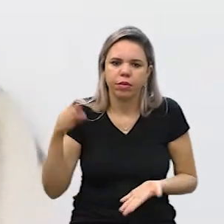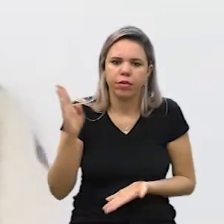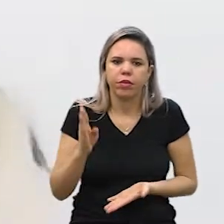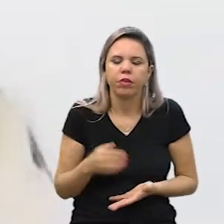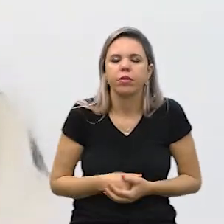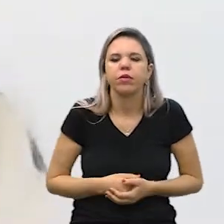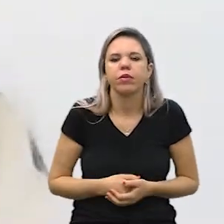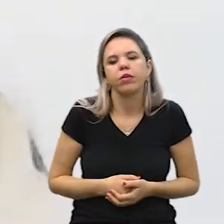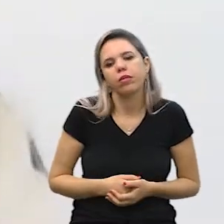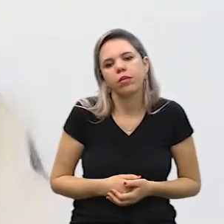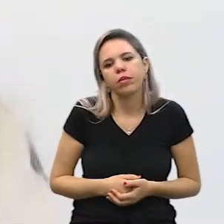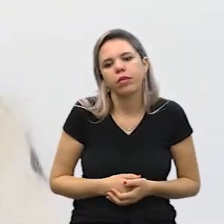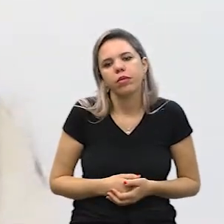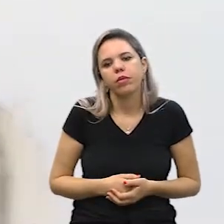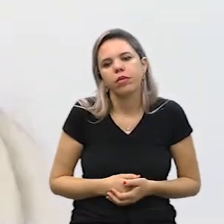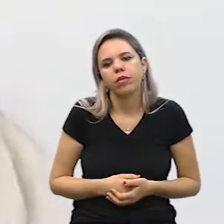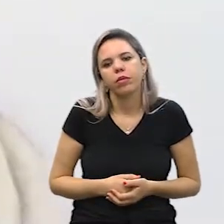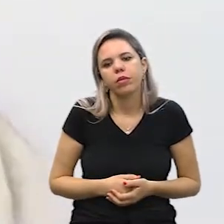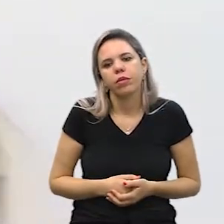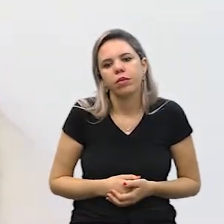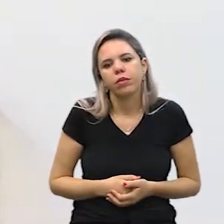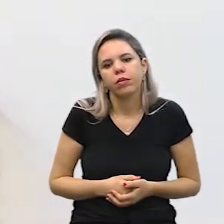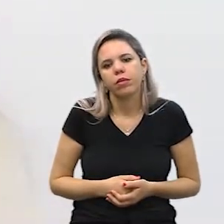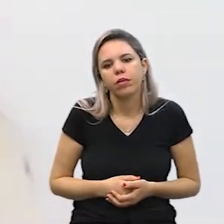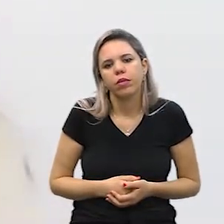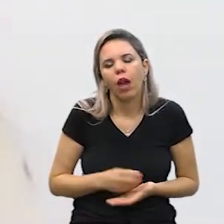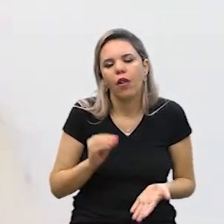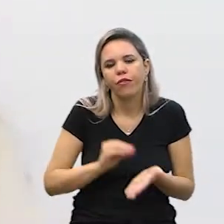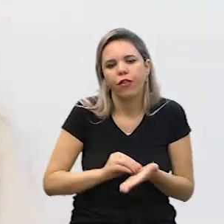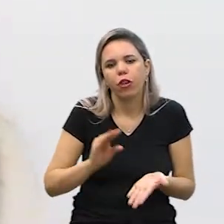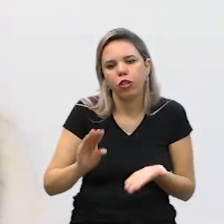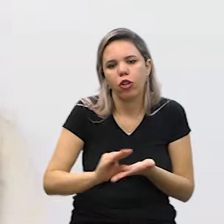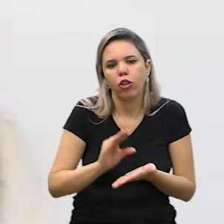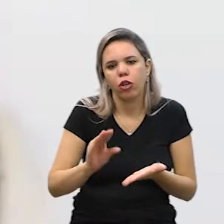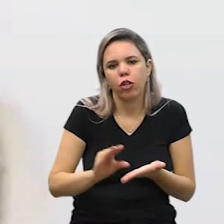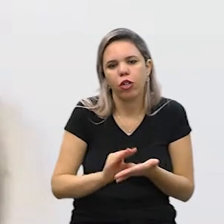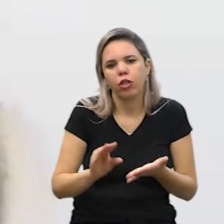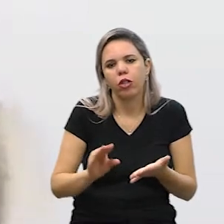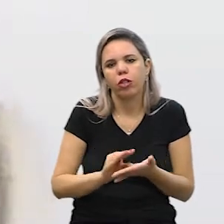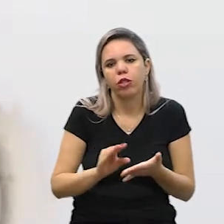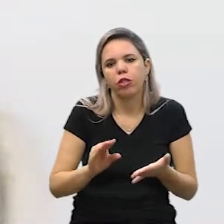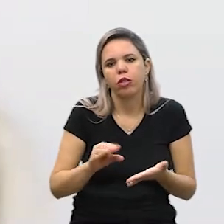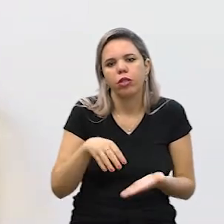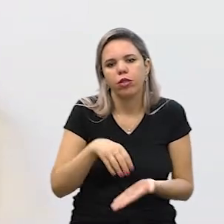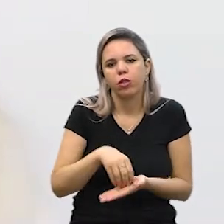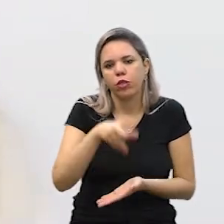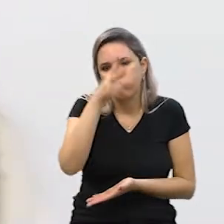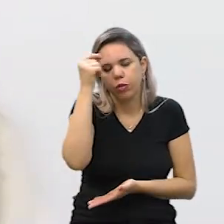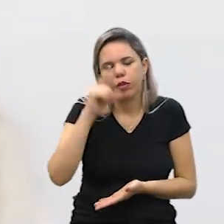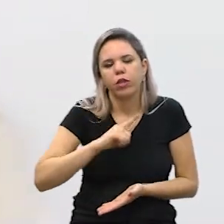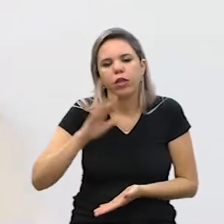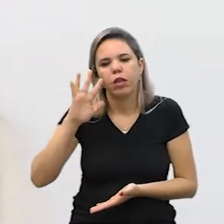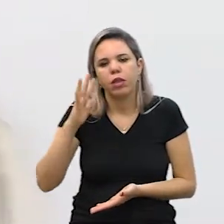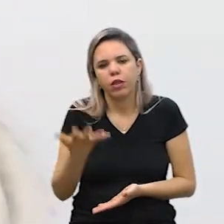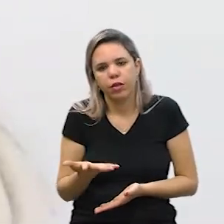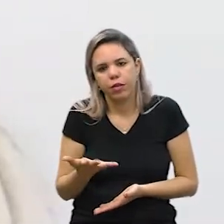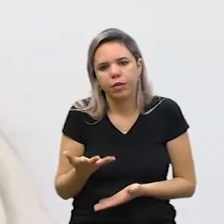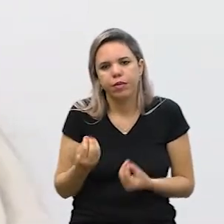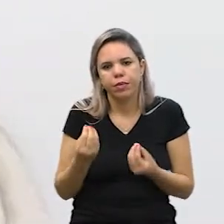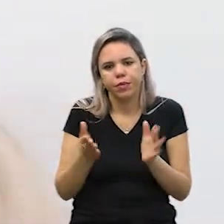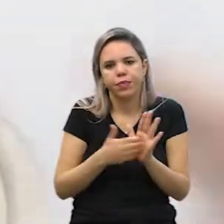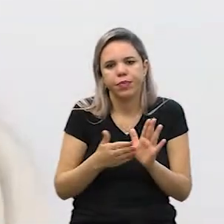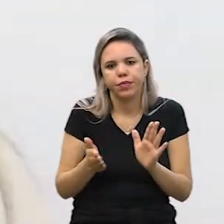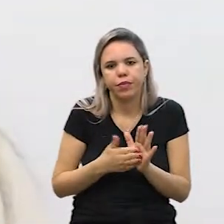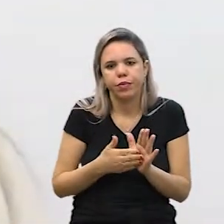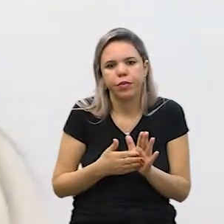Brasil, com déficit aí de recurso no sistema público, existem soluções, inclusive ofertadas